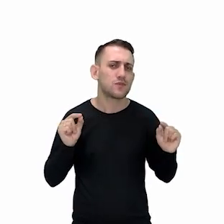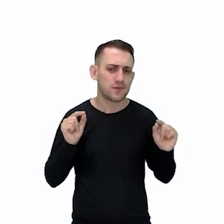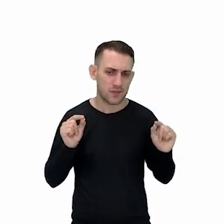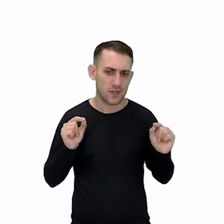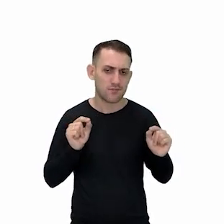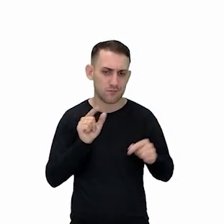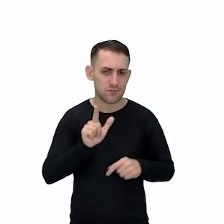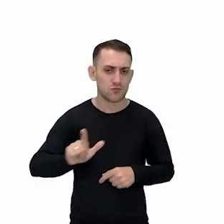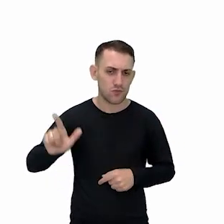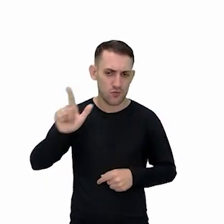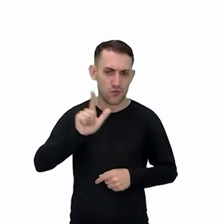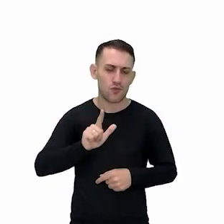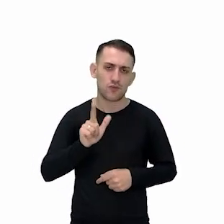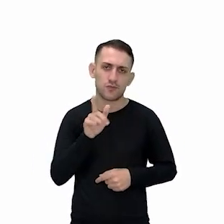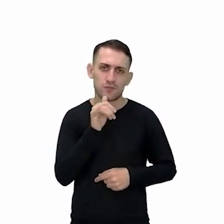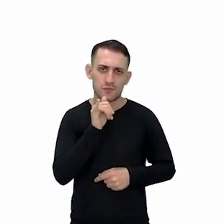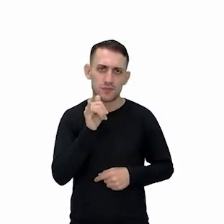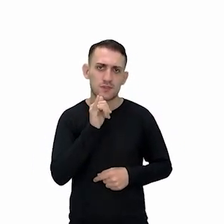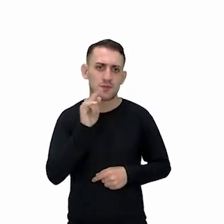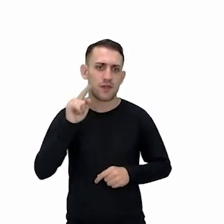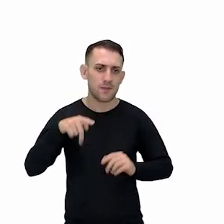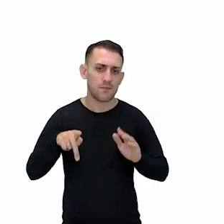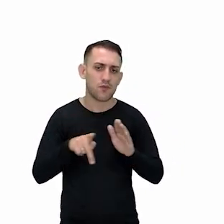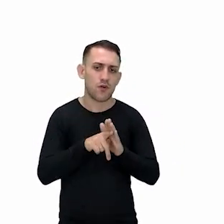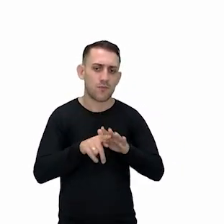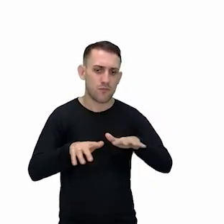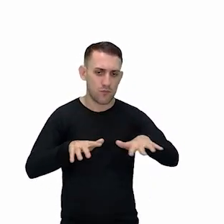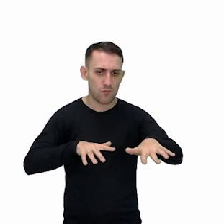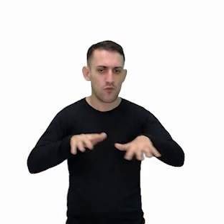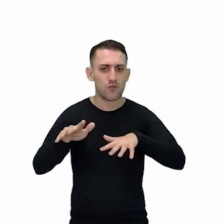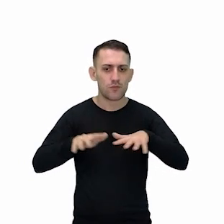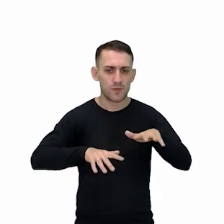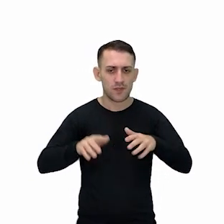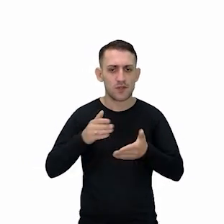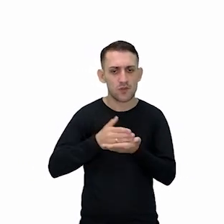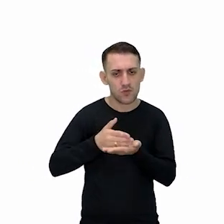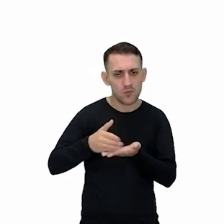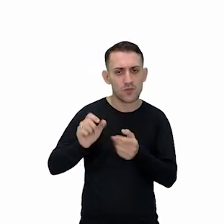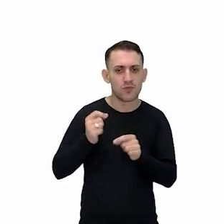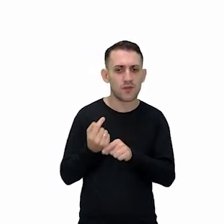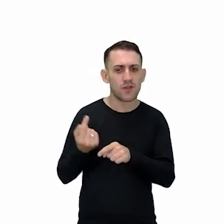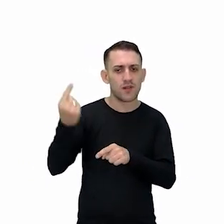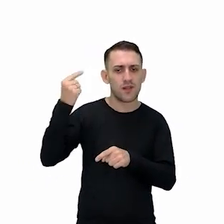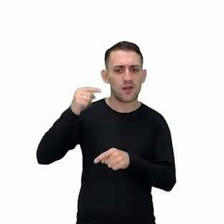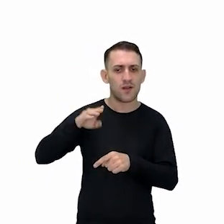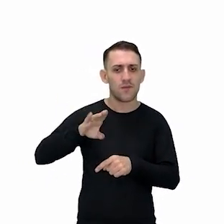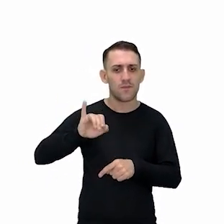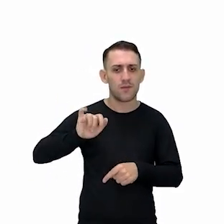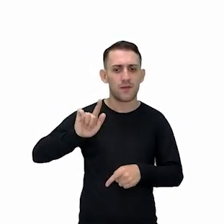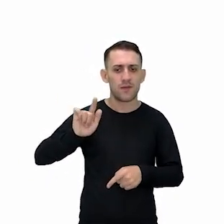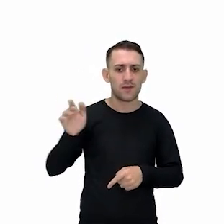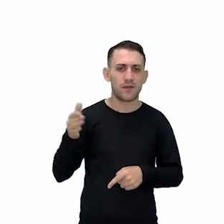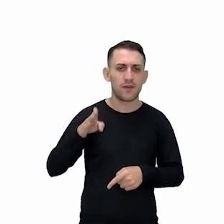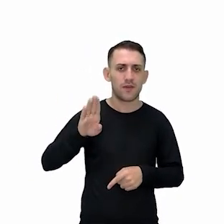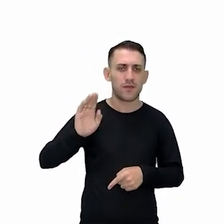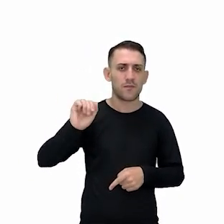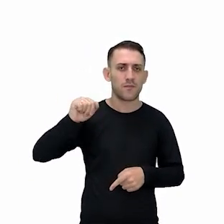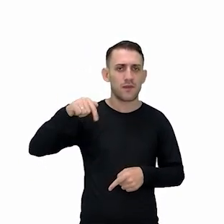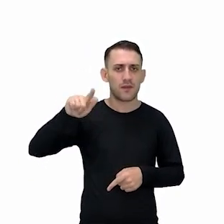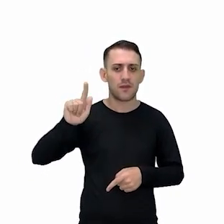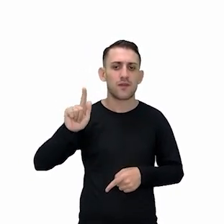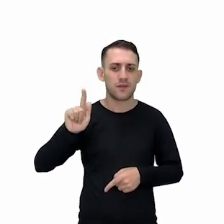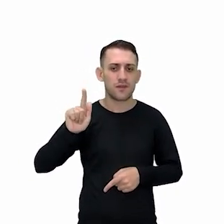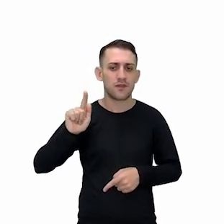É lógico que foi de um movimento intenso que começou lá no Big Bang, pensando aí,